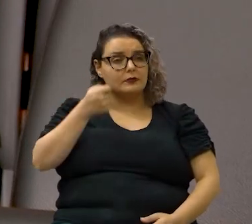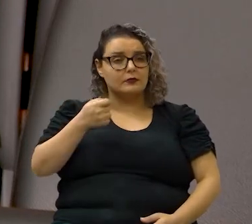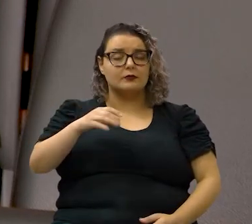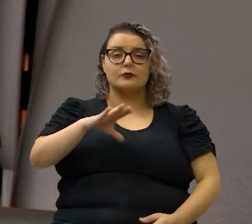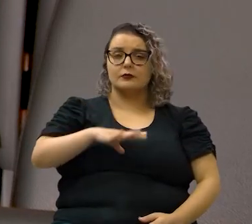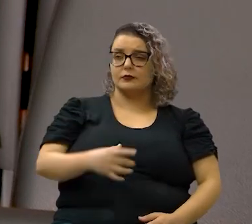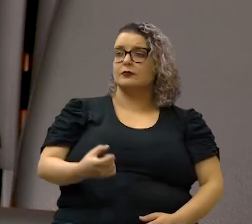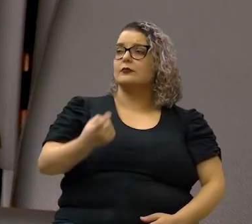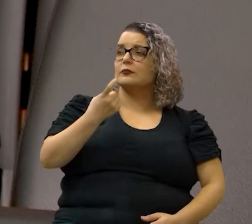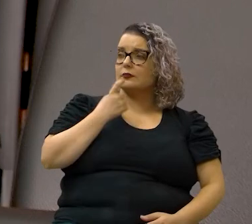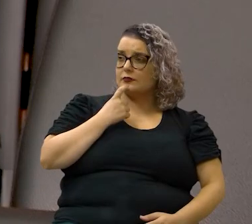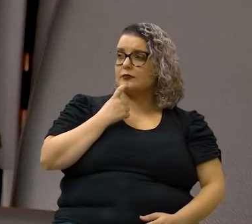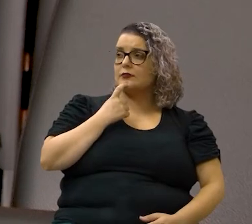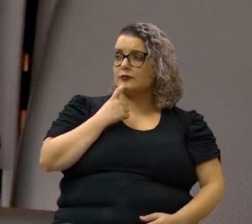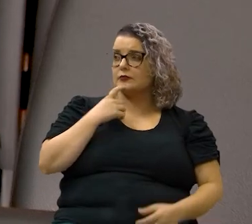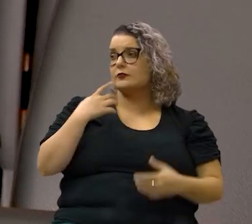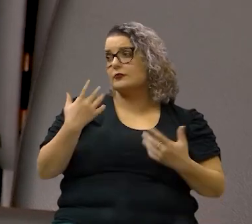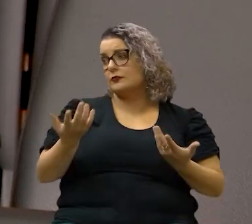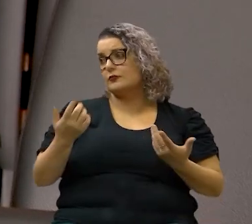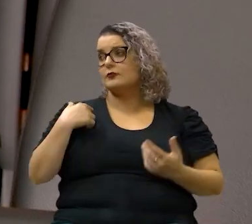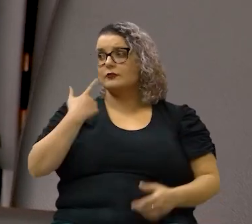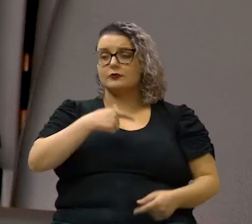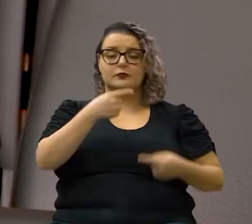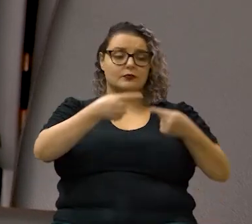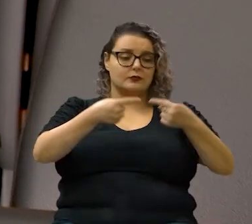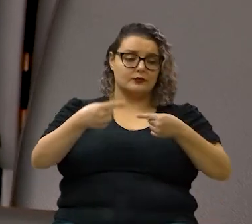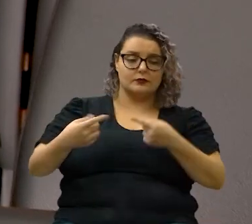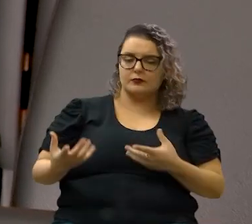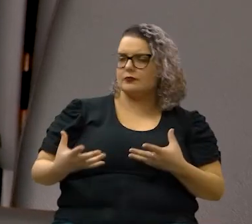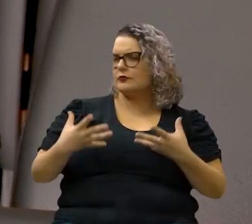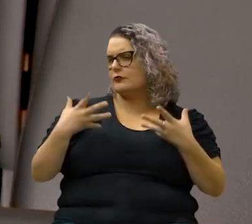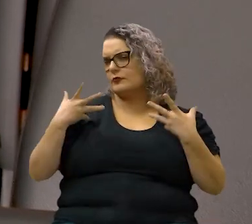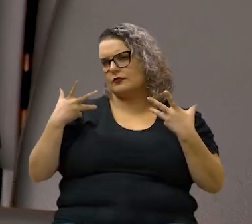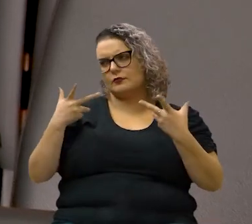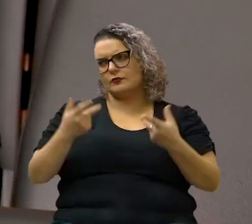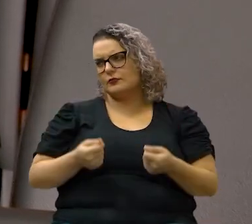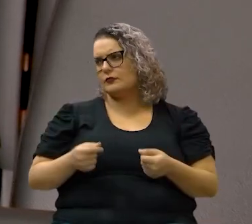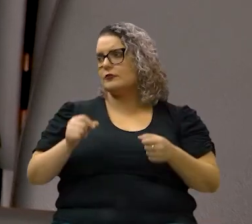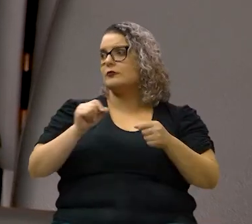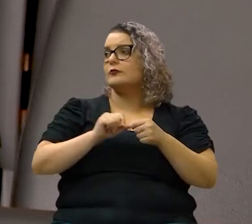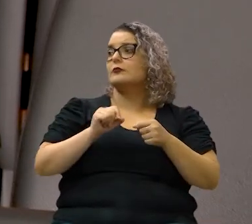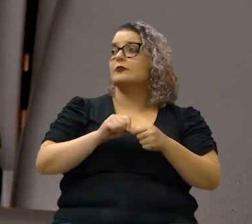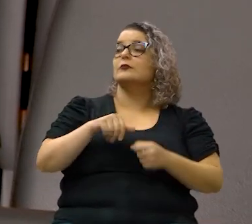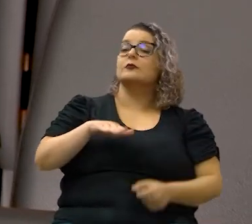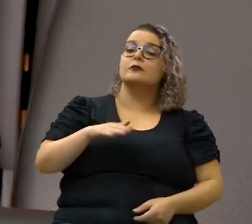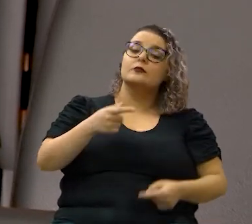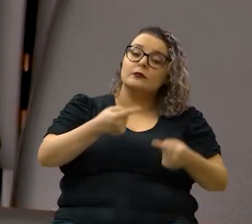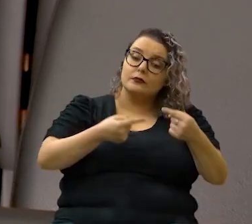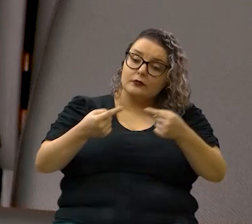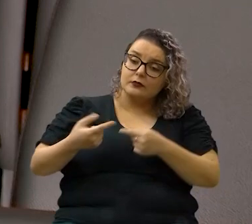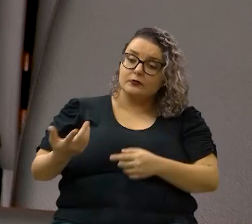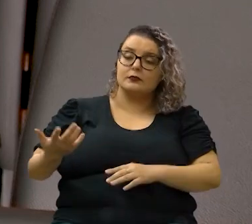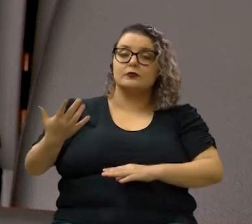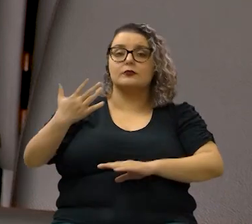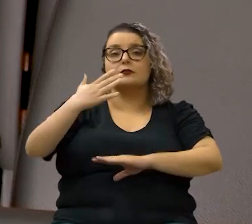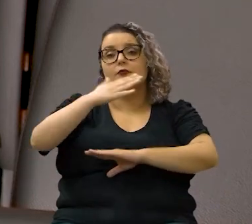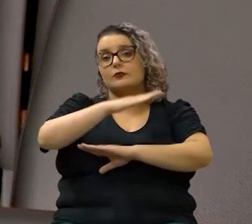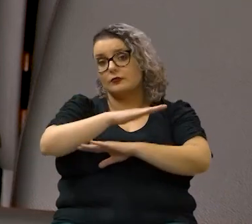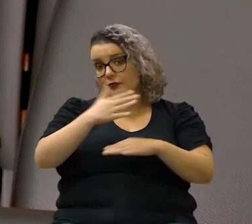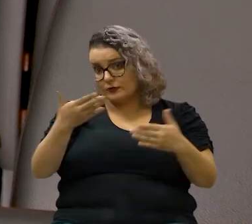artista da cidade de Campinas. Então nós discutimos com todo mundo, vamos fazer mais um debate